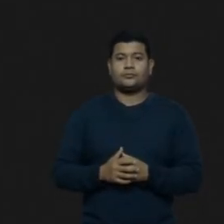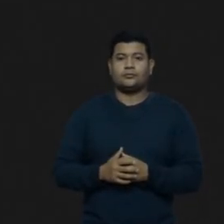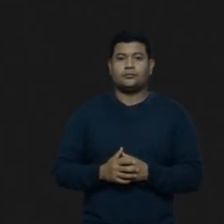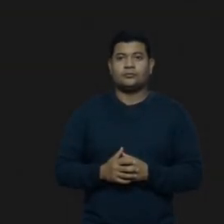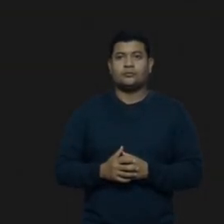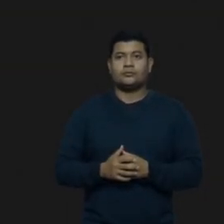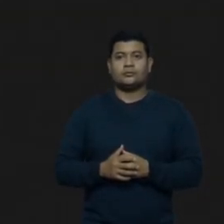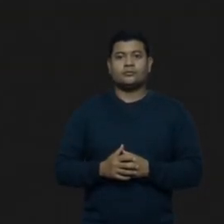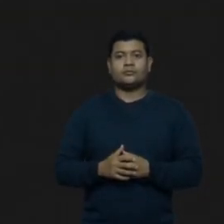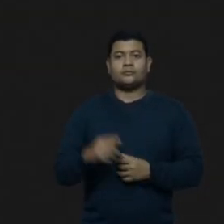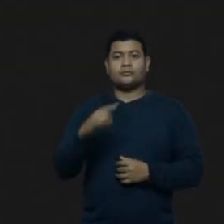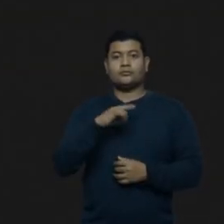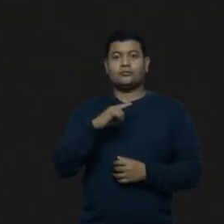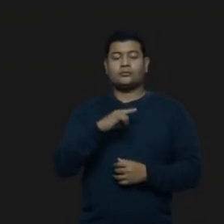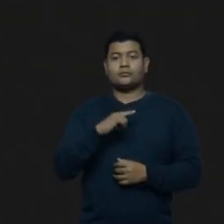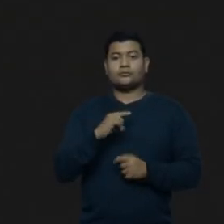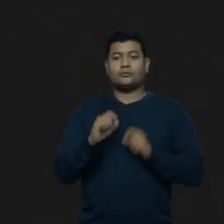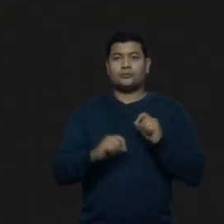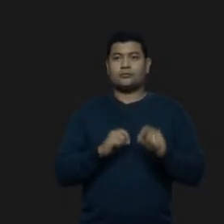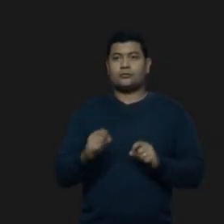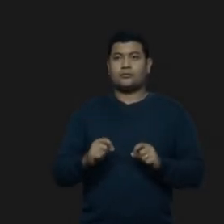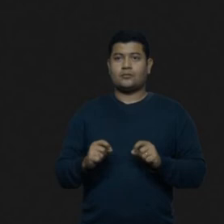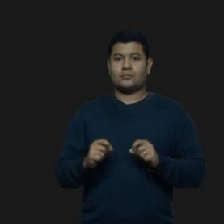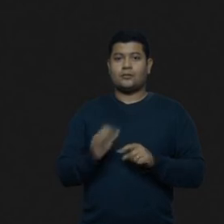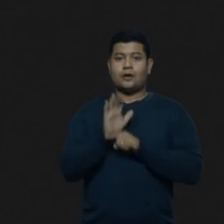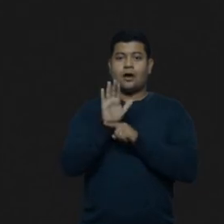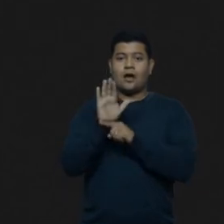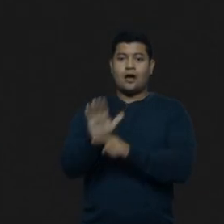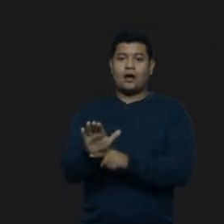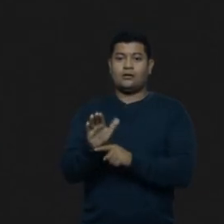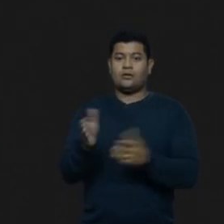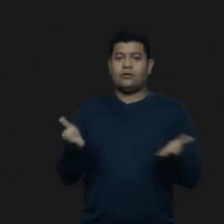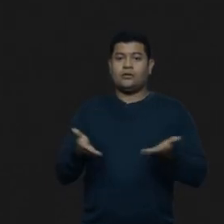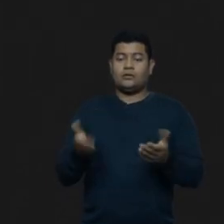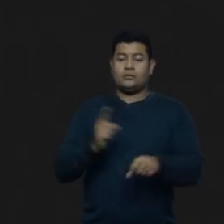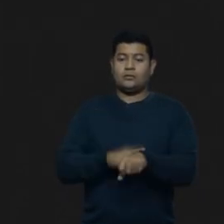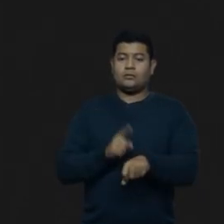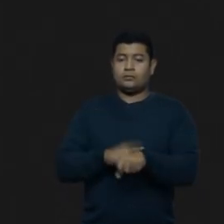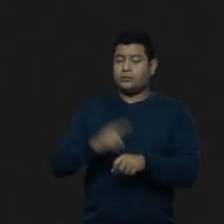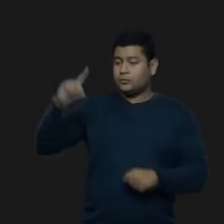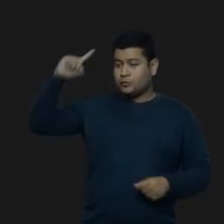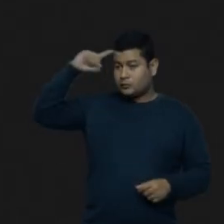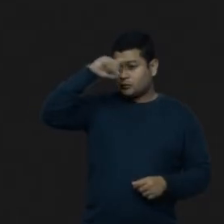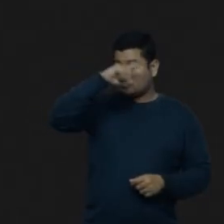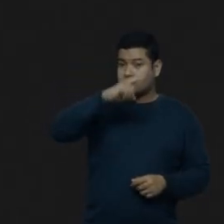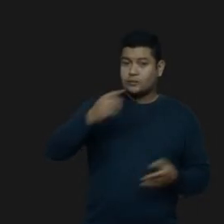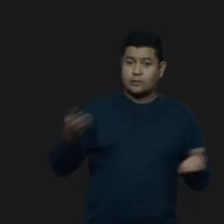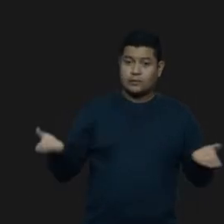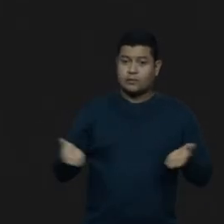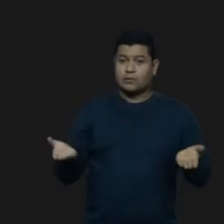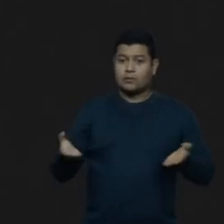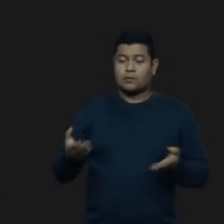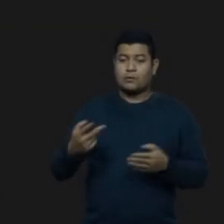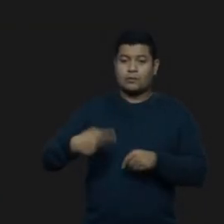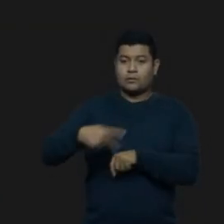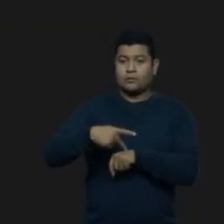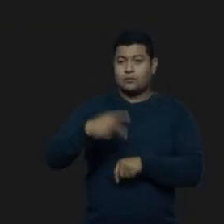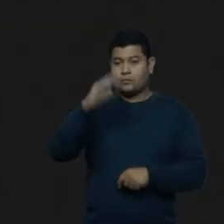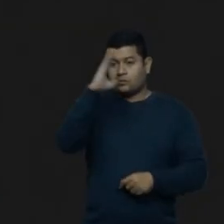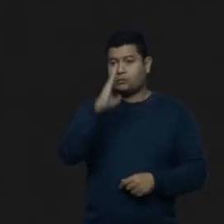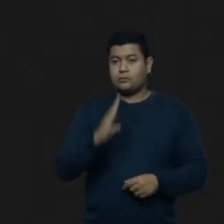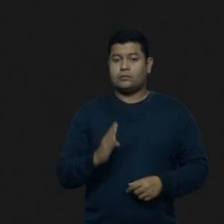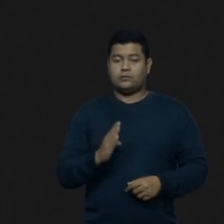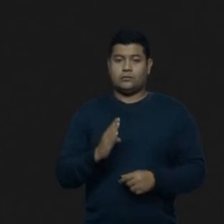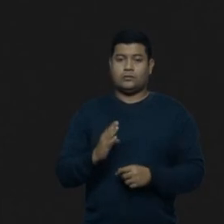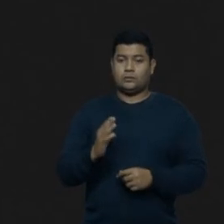houvesse uma questão mais de ajuda nesse momento tão difícil que o país está passando, principalmente no que diz respeito